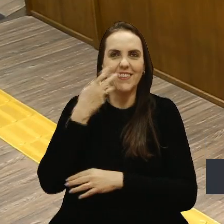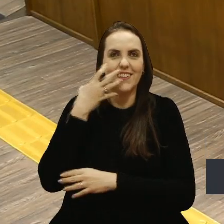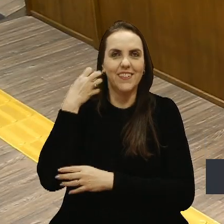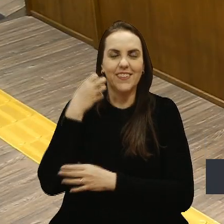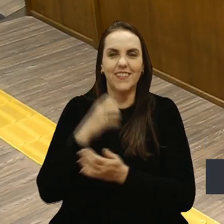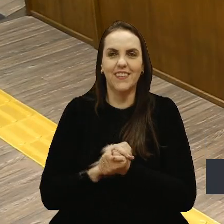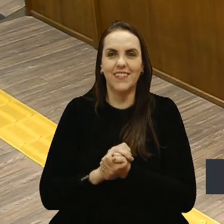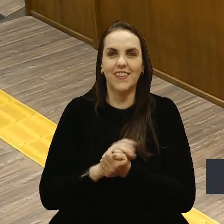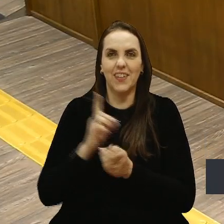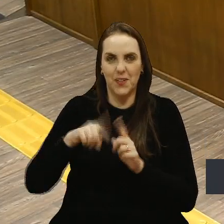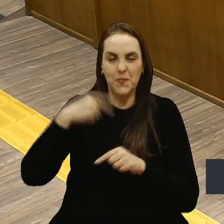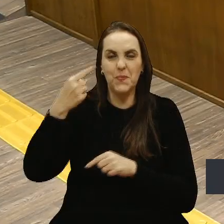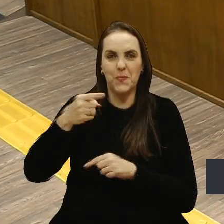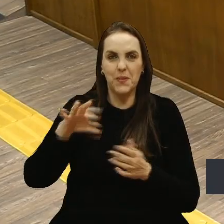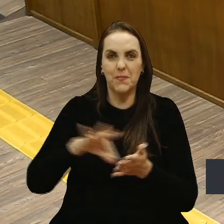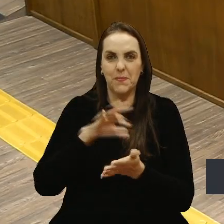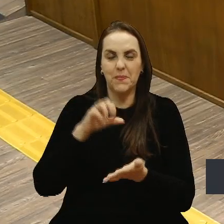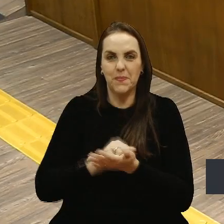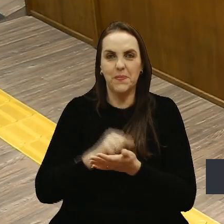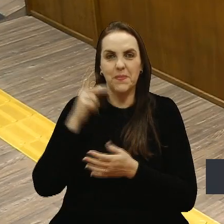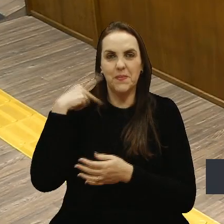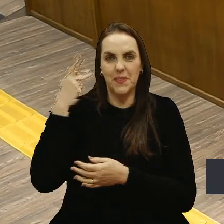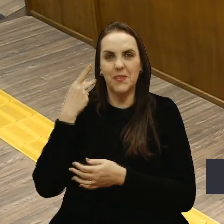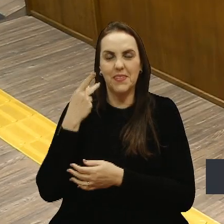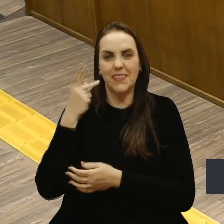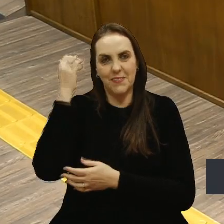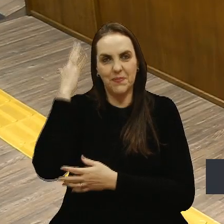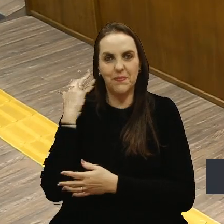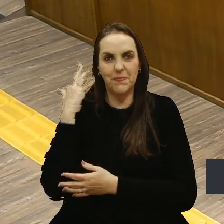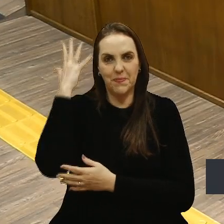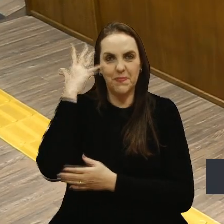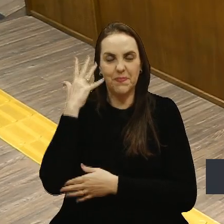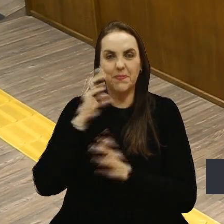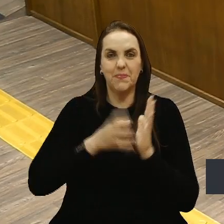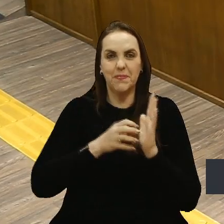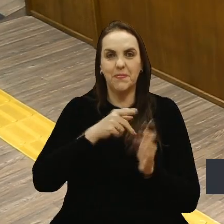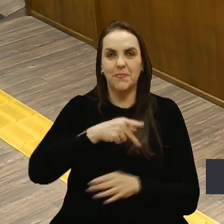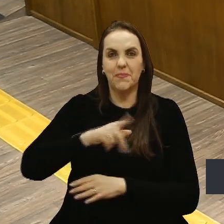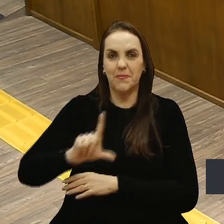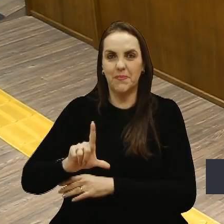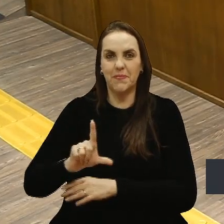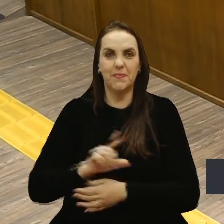vereadora inscrita, vereadora Daiane Belo, em declaração de líder do Partido Liberal.